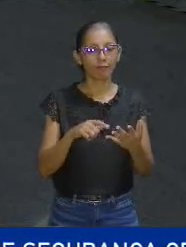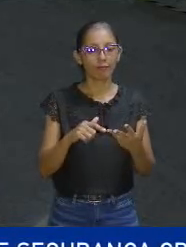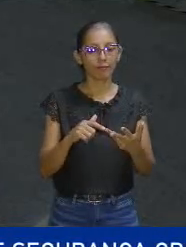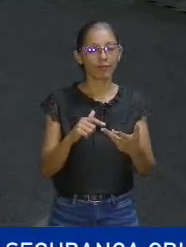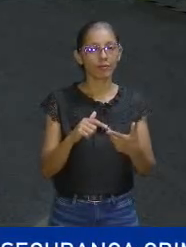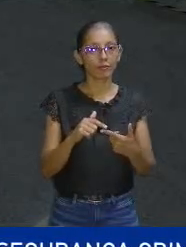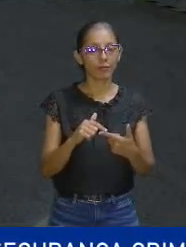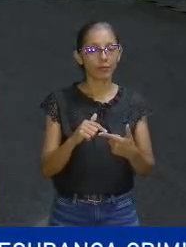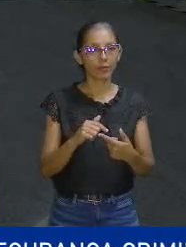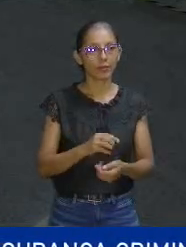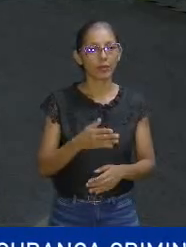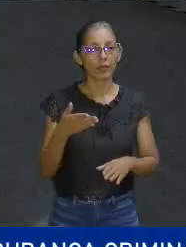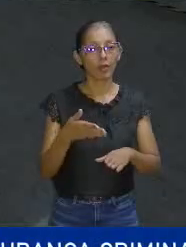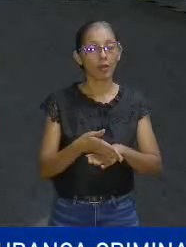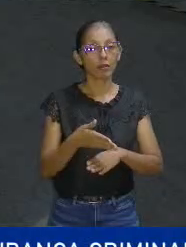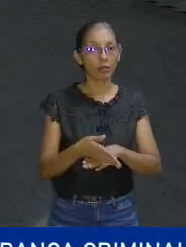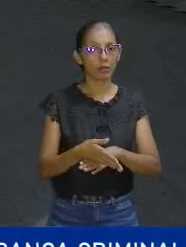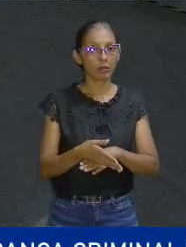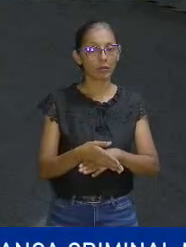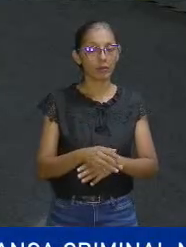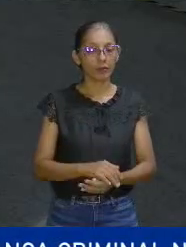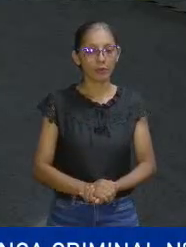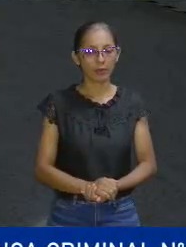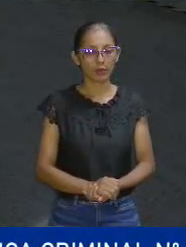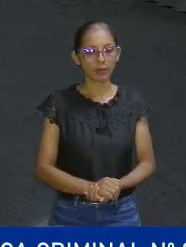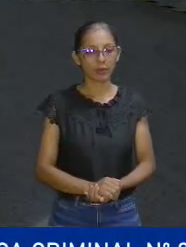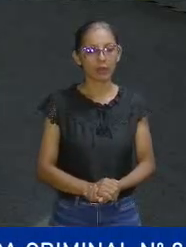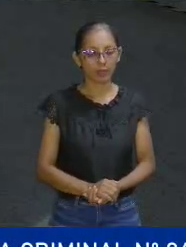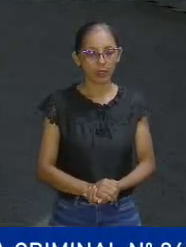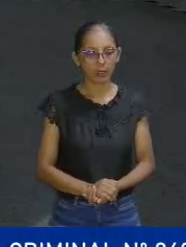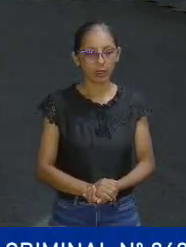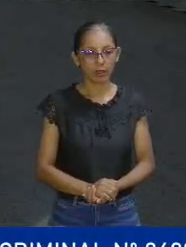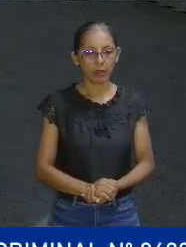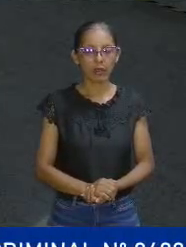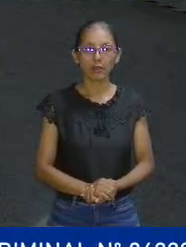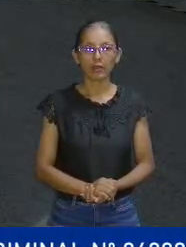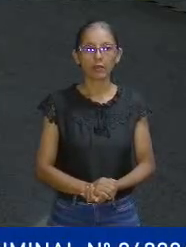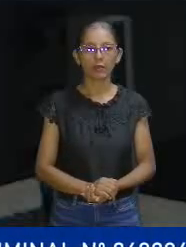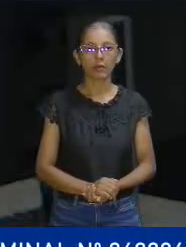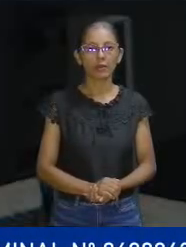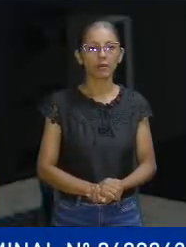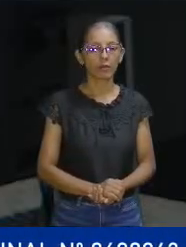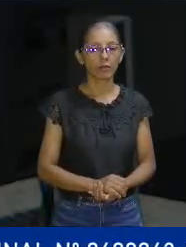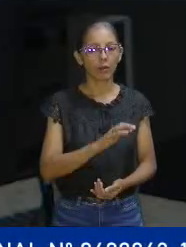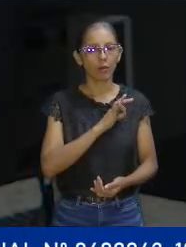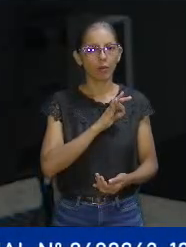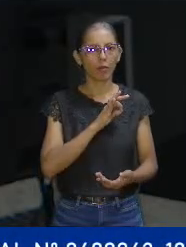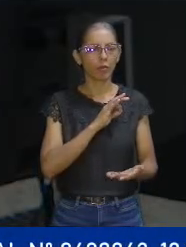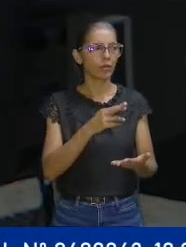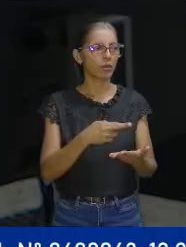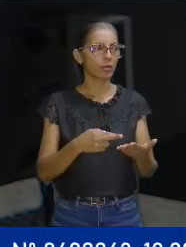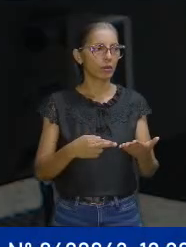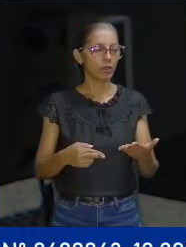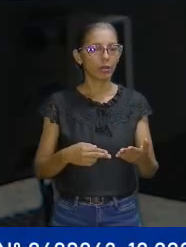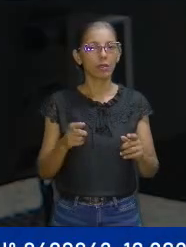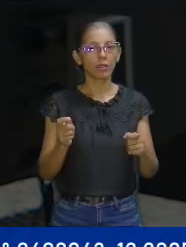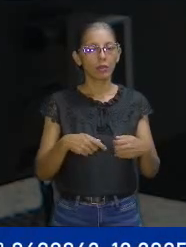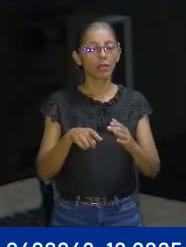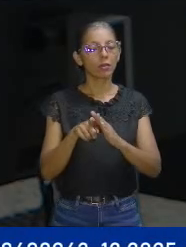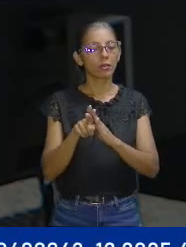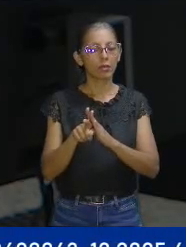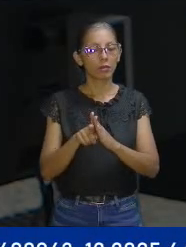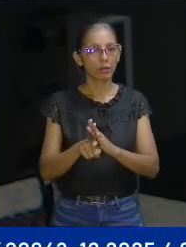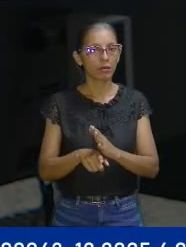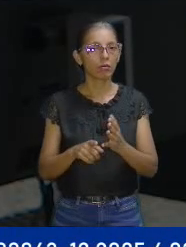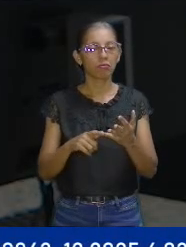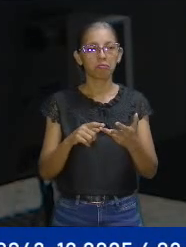serem permitidos acessos à advocacia. Como sabido, o inquérito policial deve conter peças documentais que registram a investigação. Foco no juiz Galiano Sei. Ele